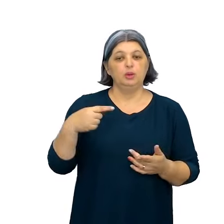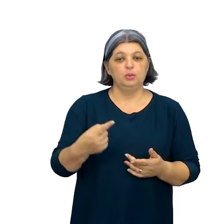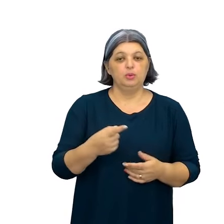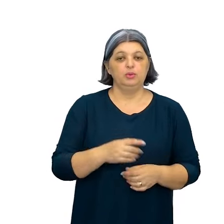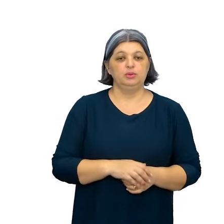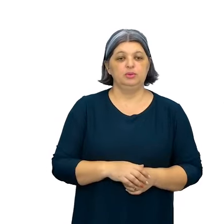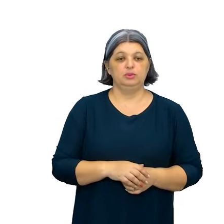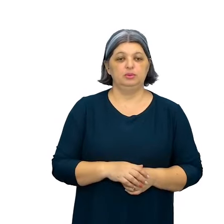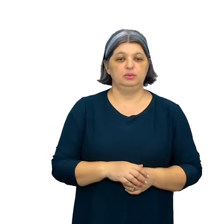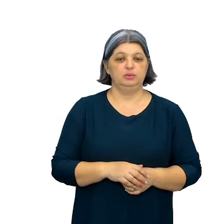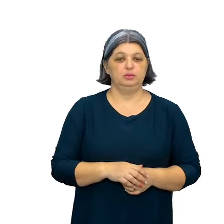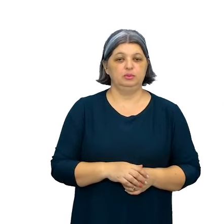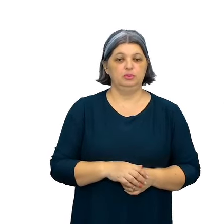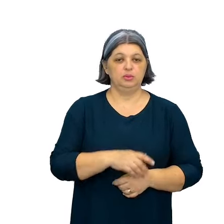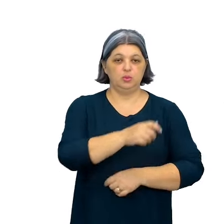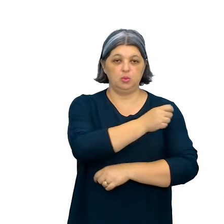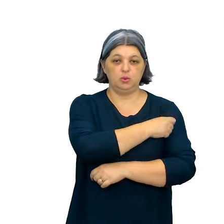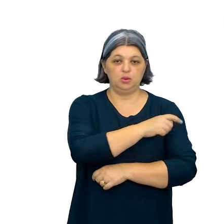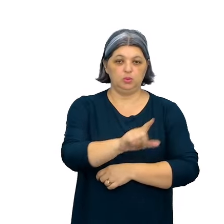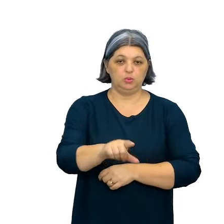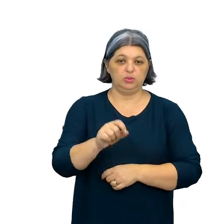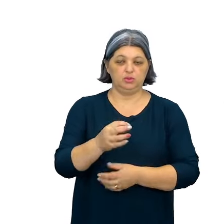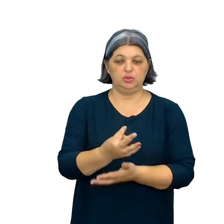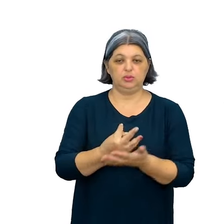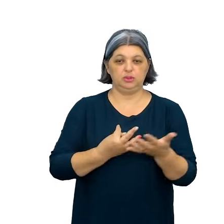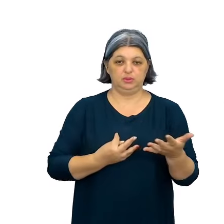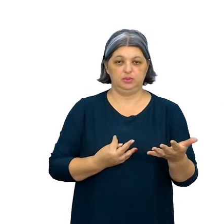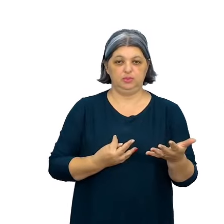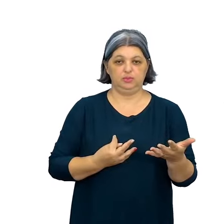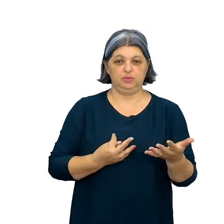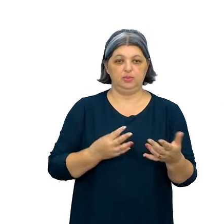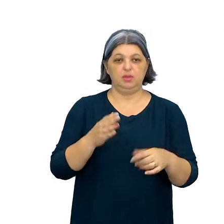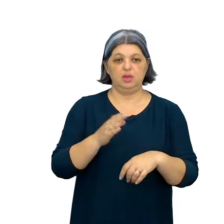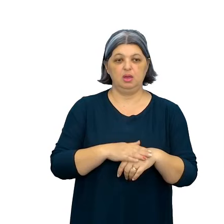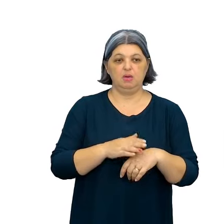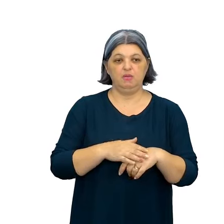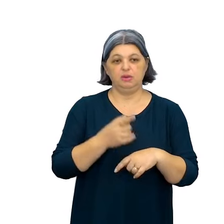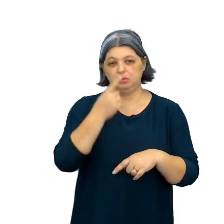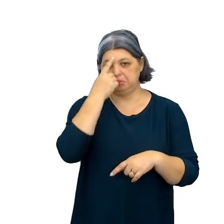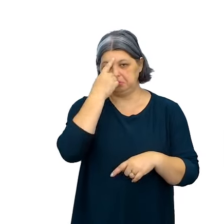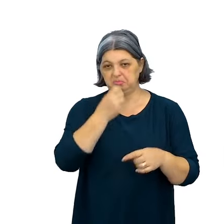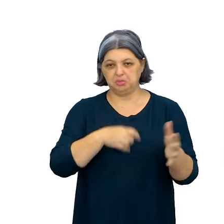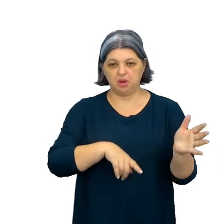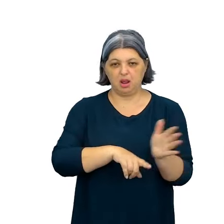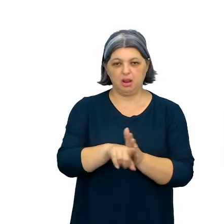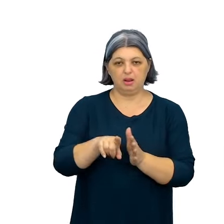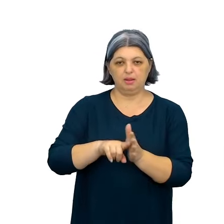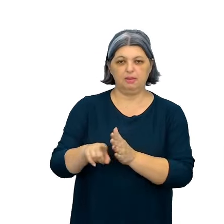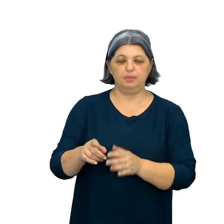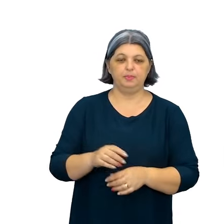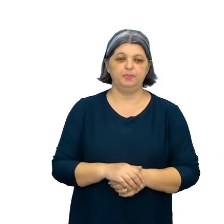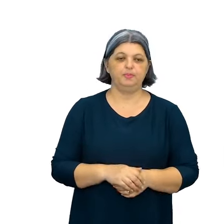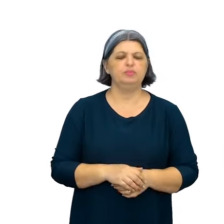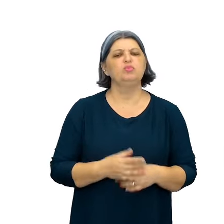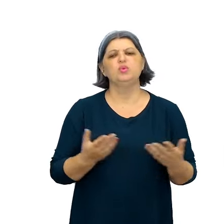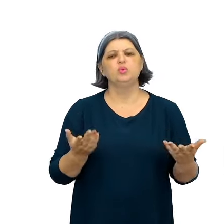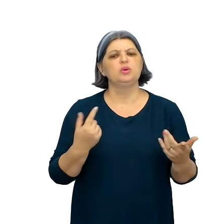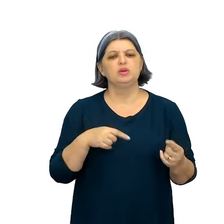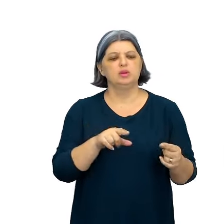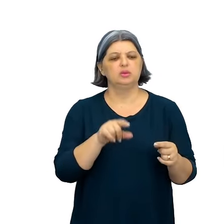que o aluno escolheu o texto, né, faça alguns questionamentos para ele, né? O que motivou